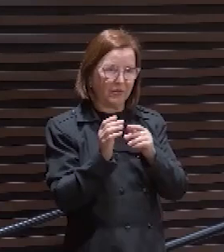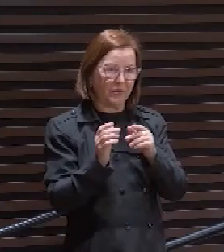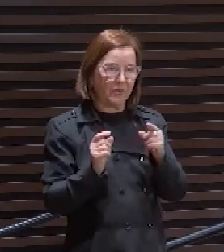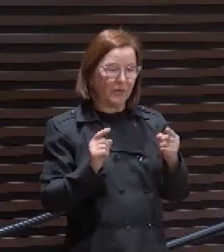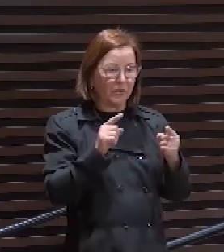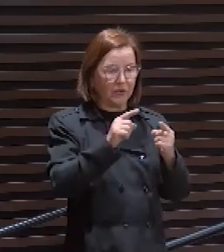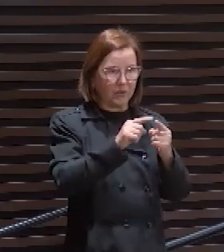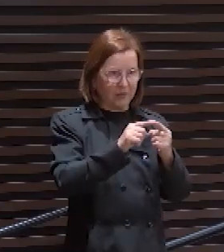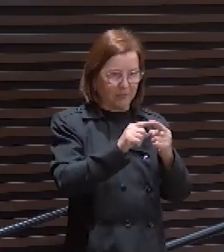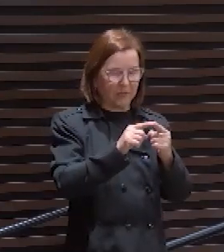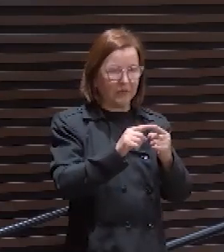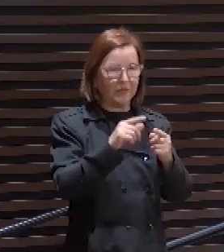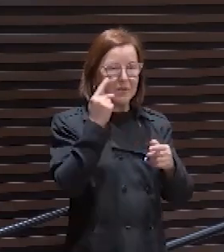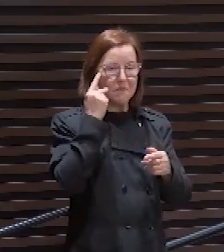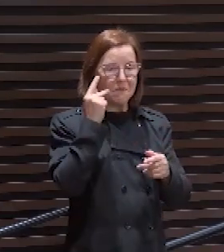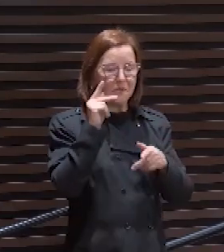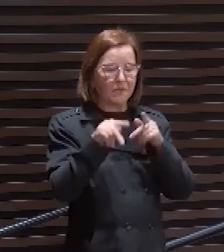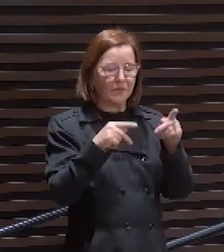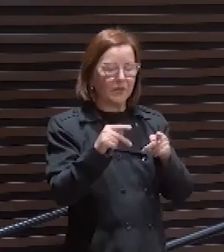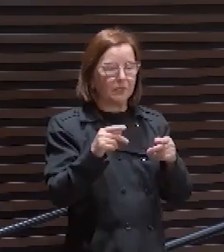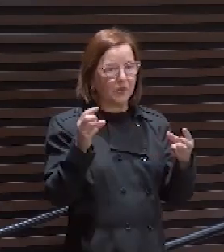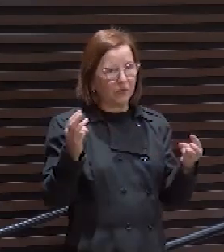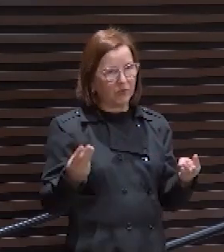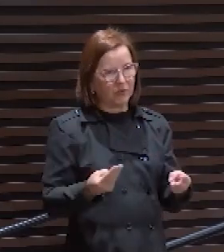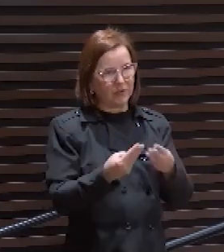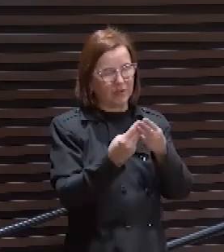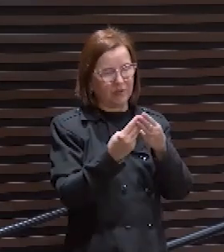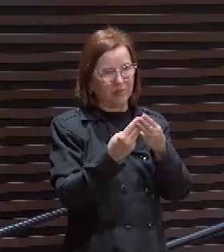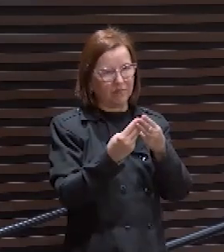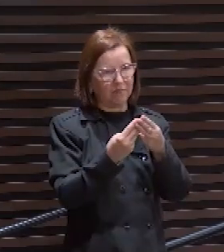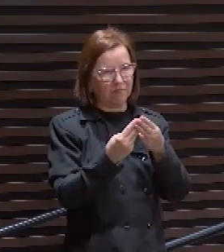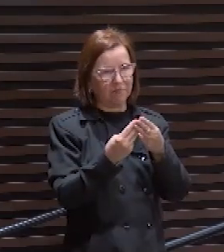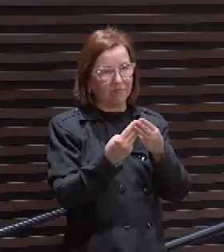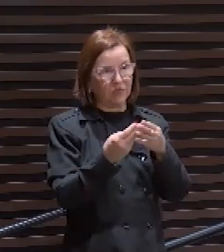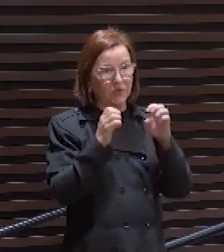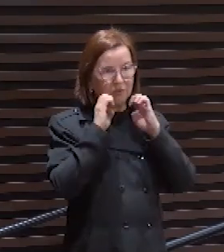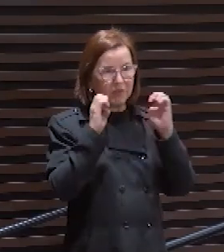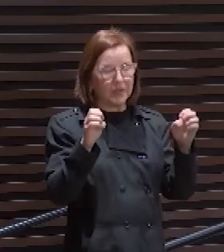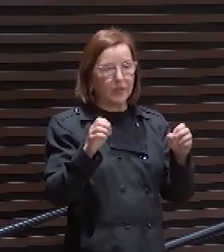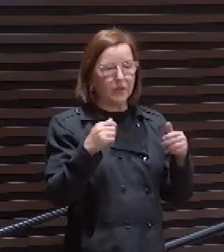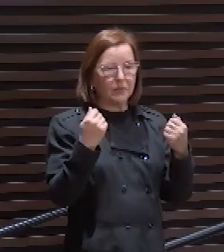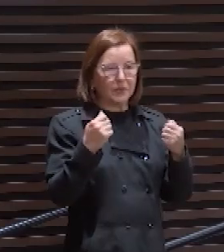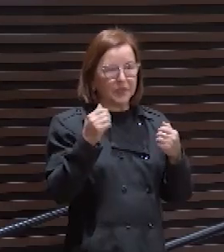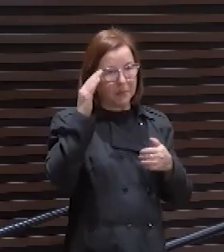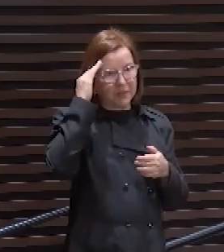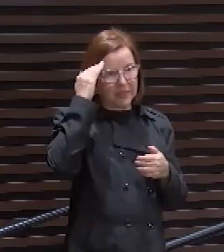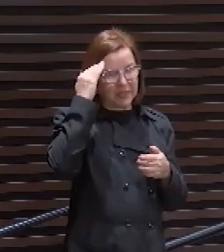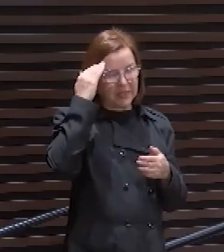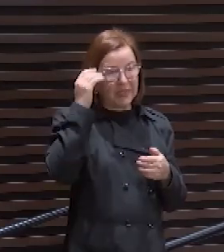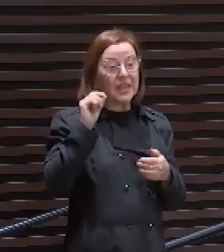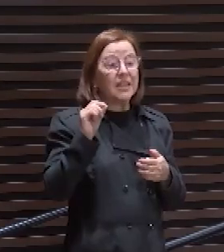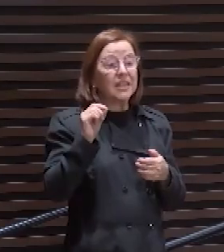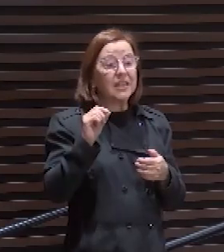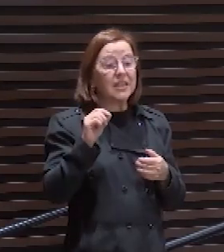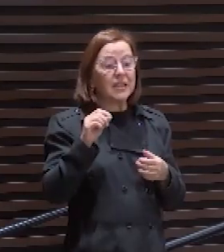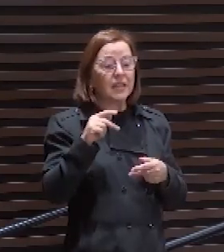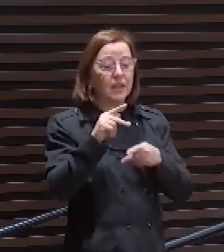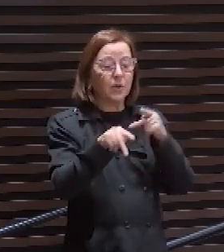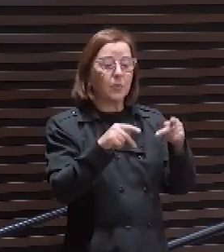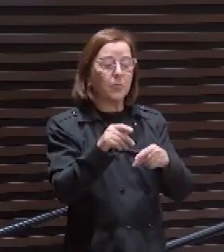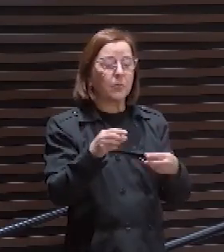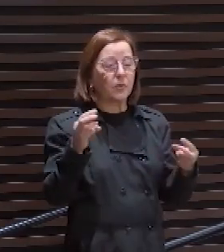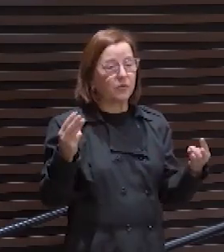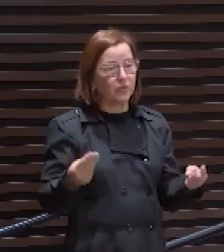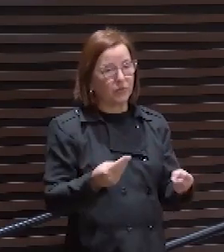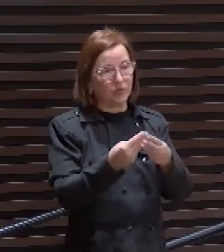os evangelhos, nós precisamos entender um pouco de contexto ali, sobre quem é o povo judeu, o povo de Israel, as promessas, o